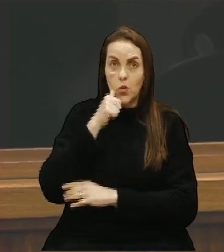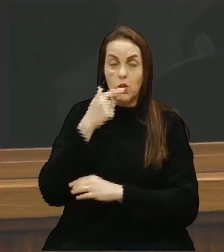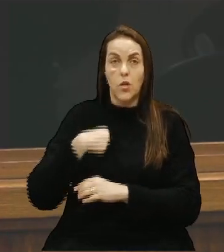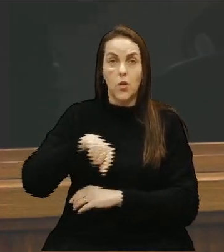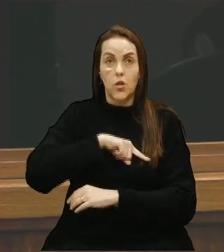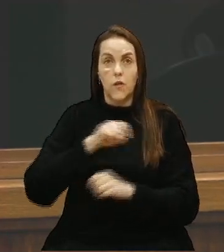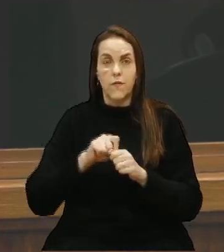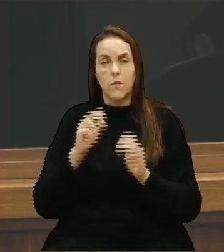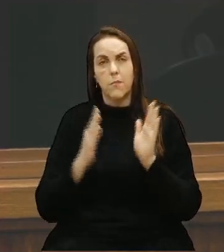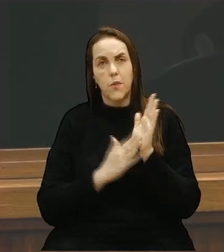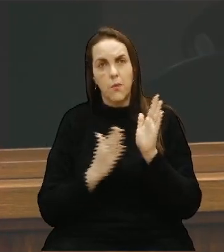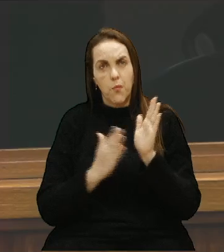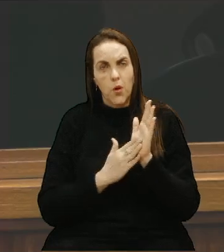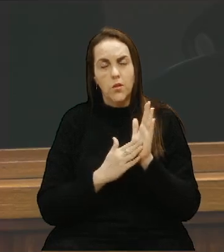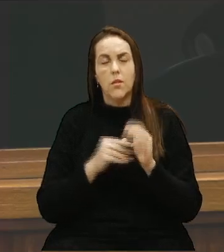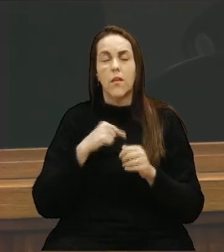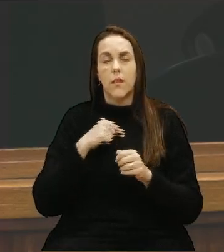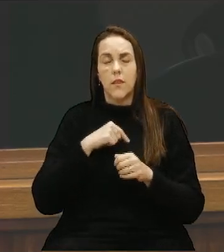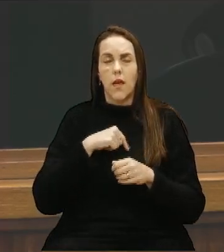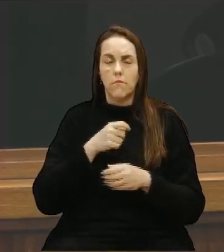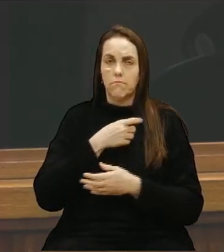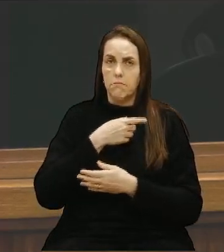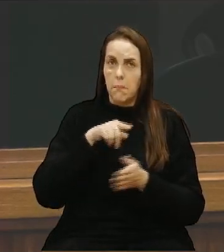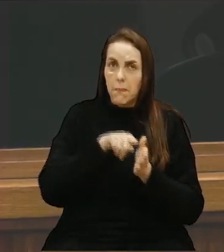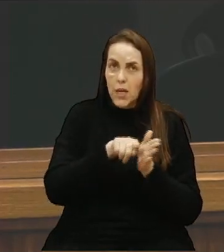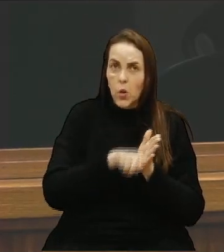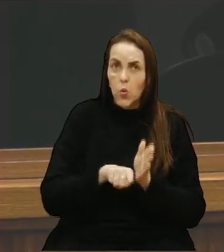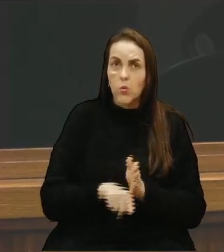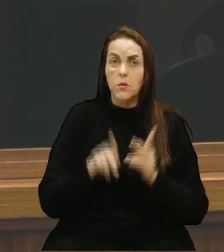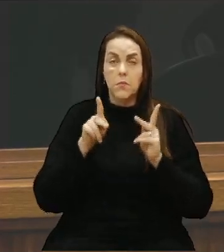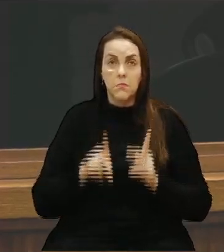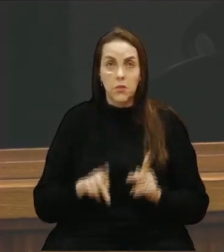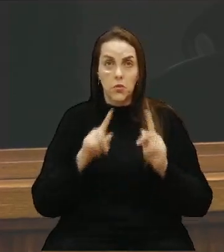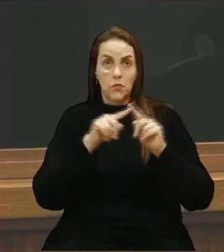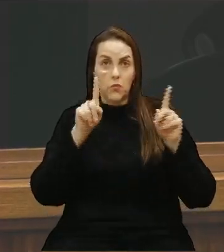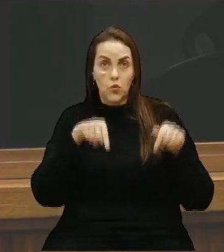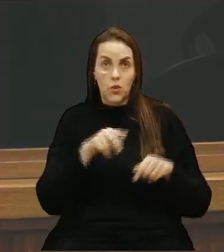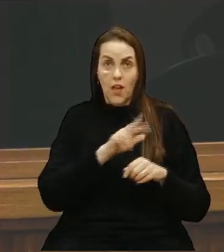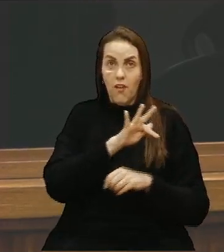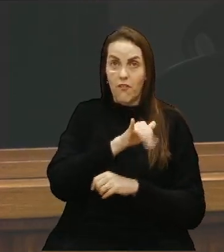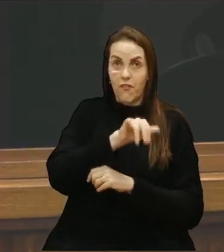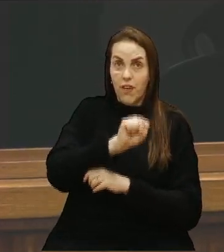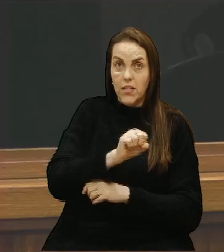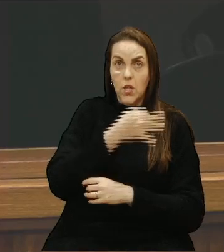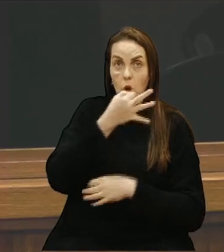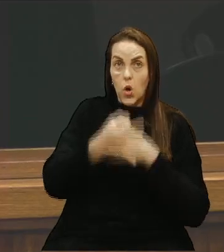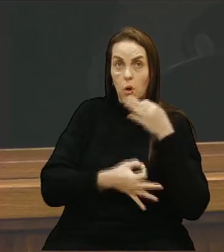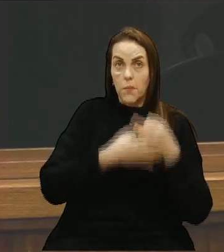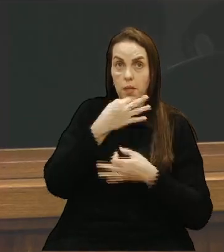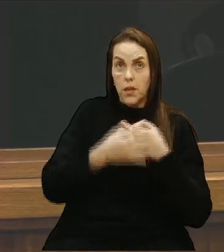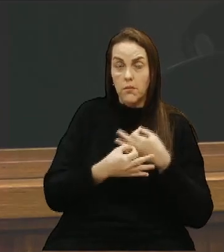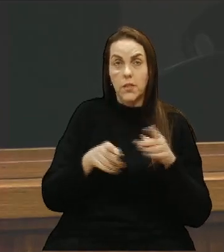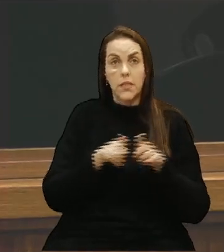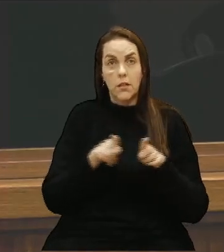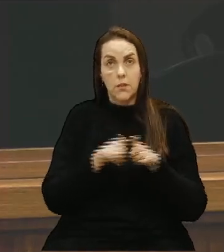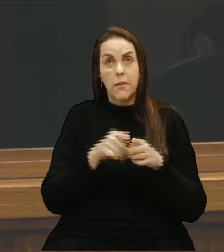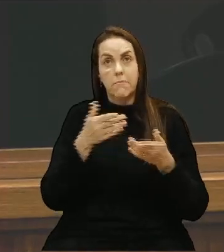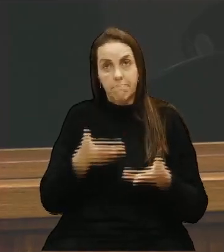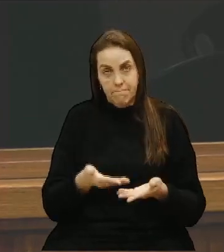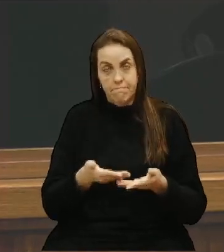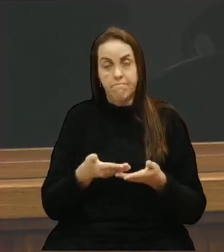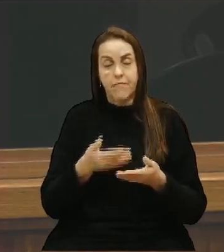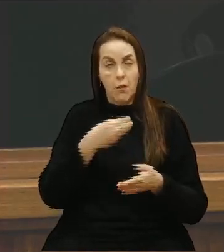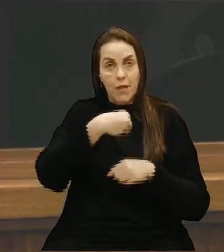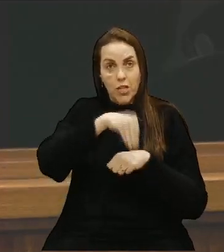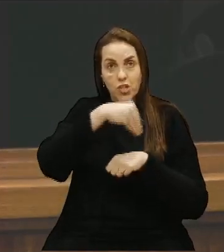proposta para que haja uma consulta com as pessoas que trabalham, vereadora Andressa, na FAS, para que elas possam opinar. Então, deixei essa sugestão